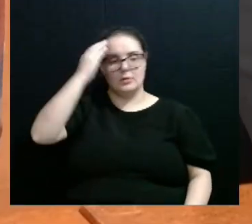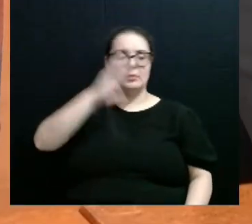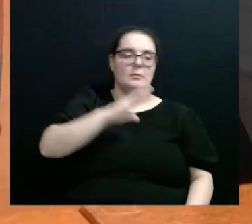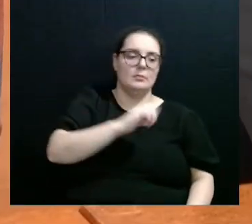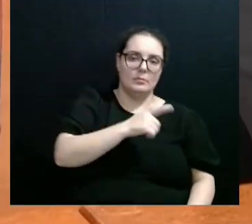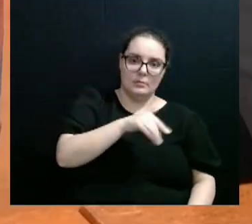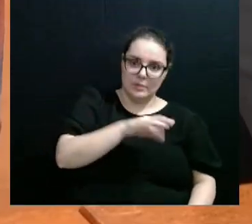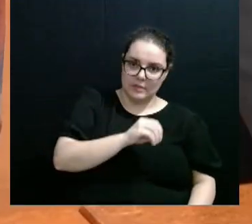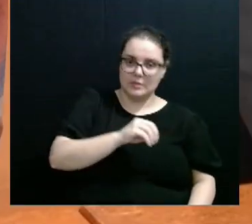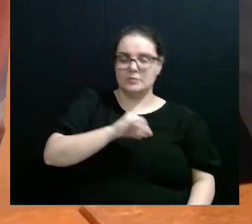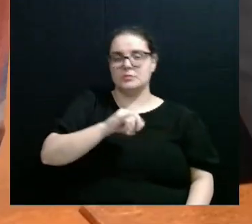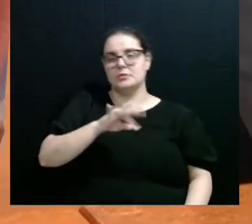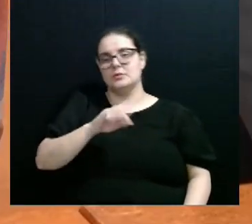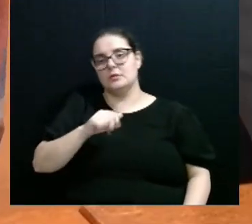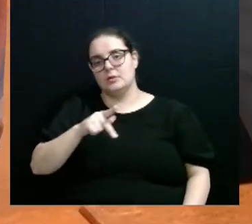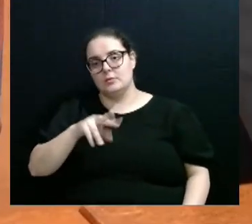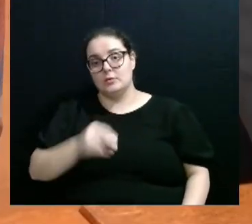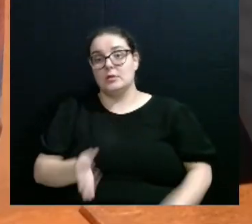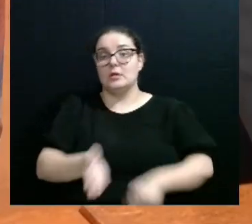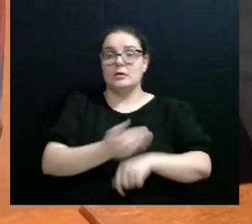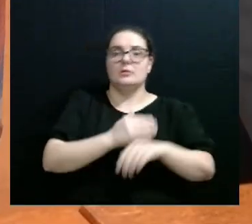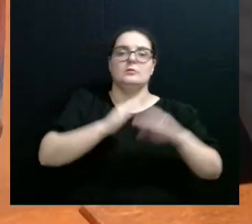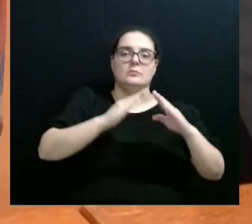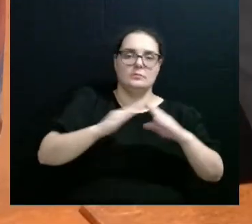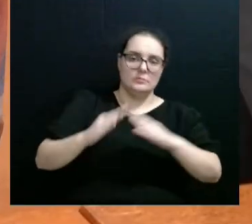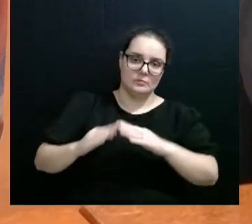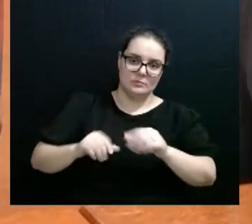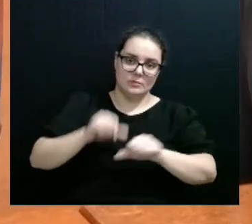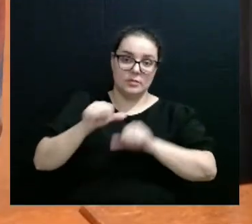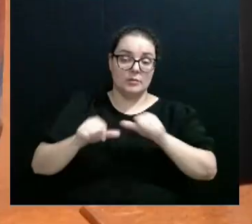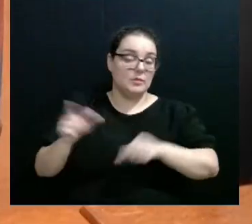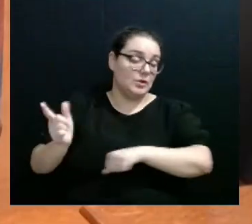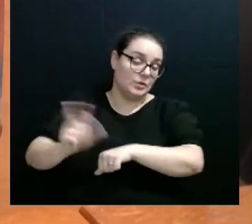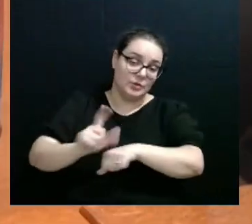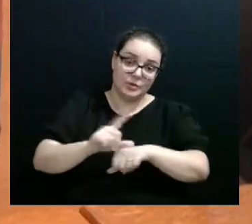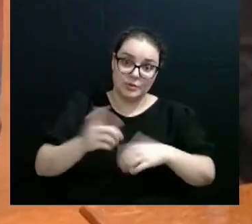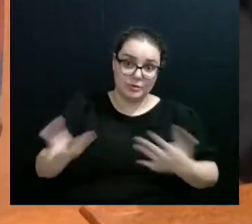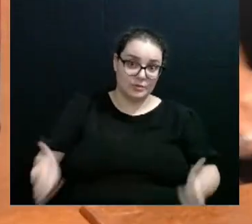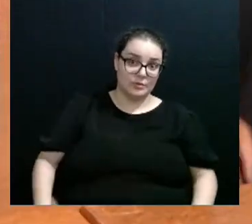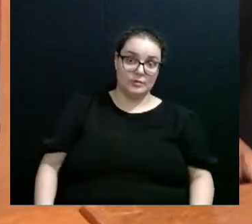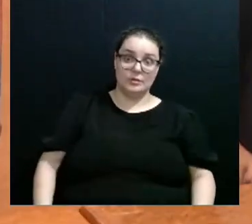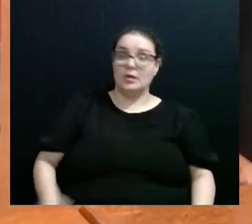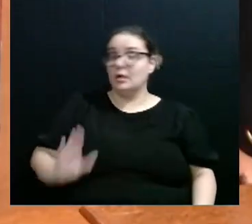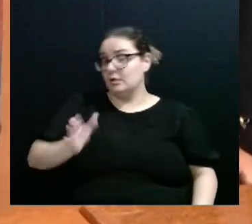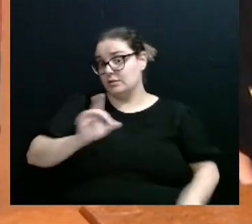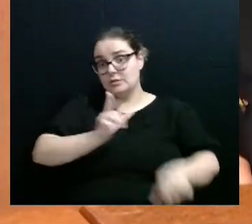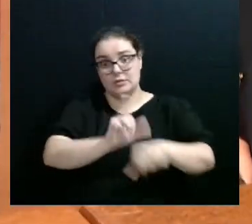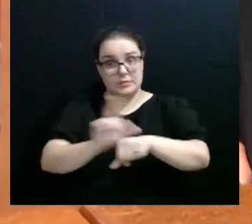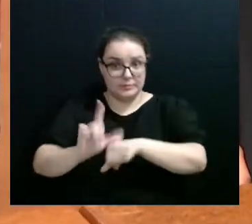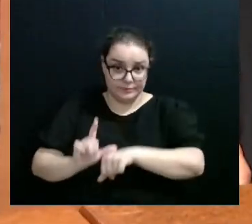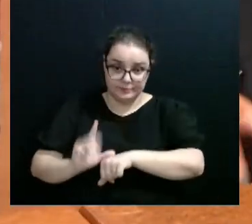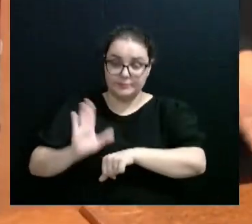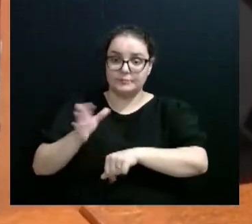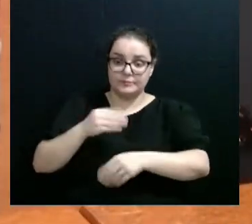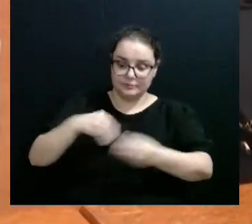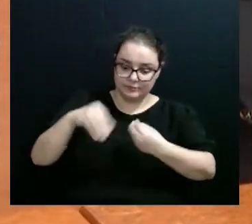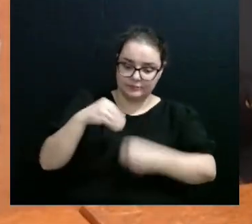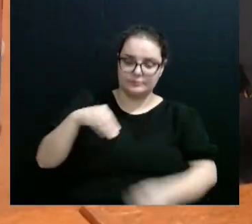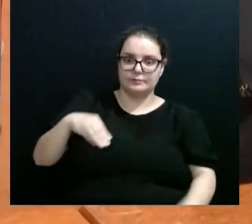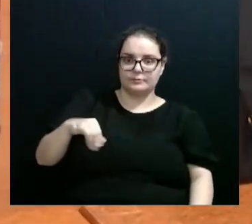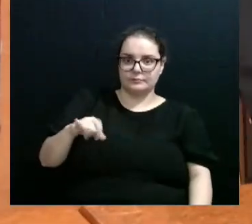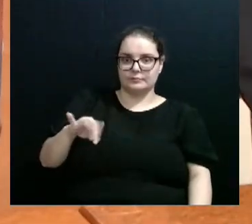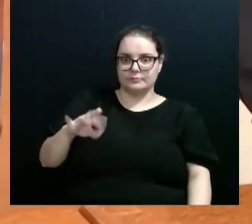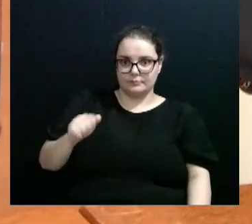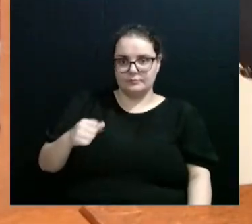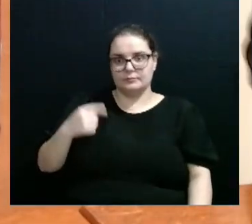era residência e hoje se transformou em área comercial. Já é área comercial, você já é uma zona mista 1. Zona mista